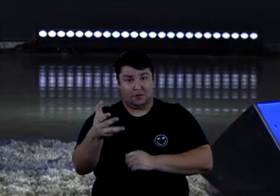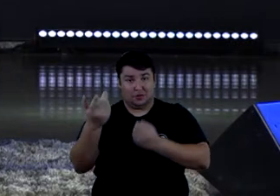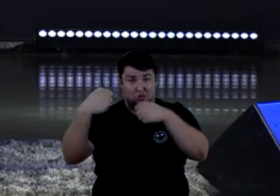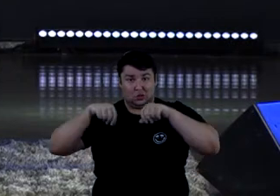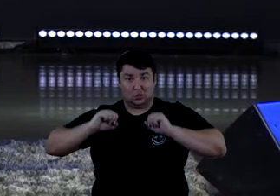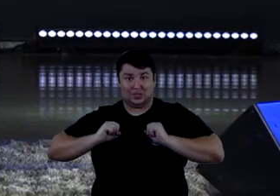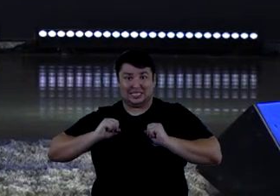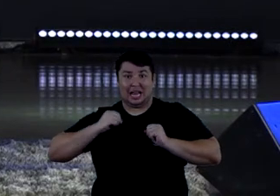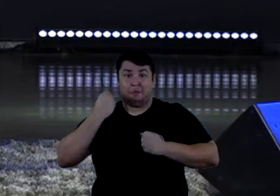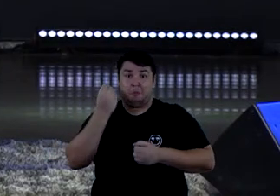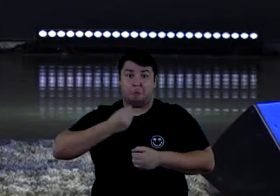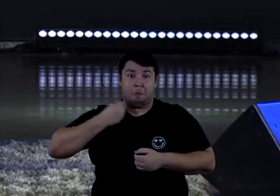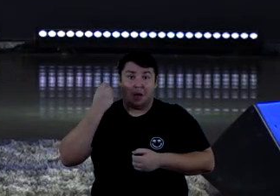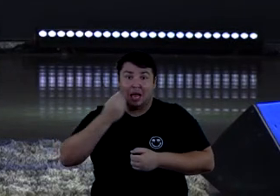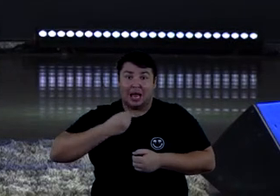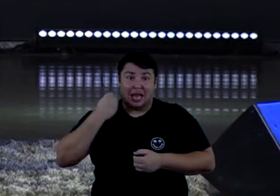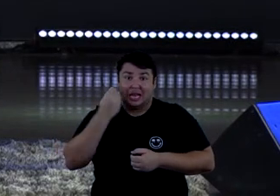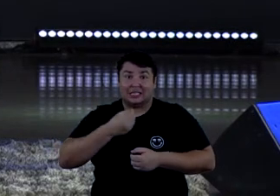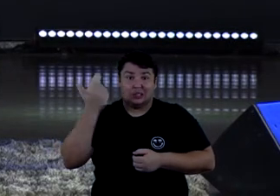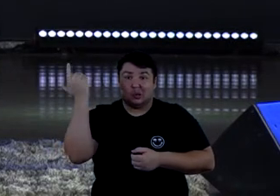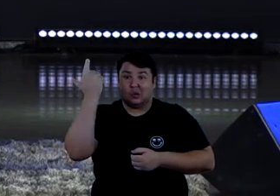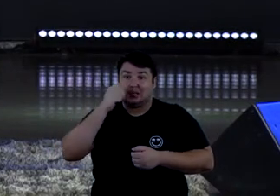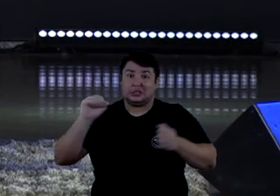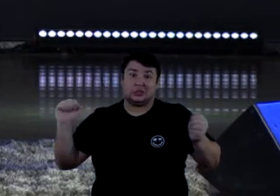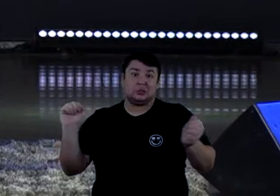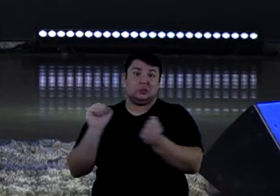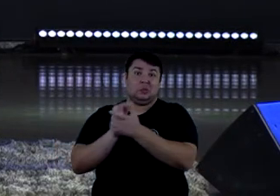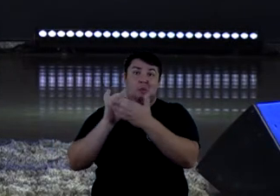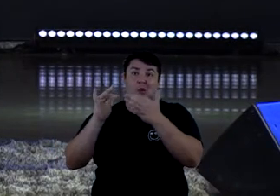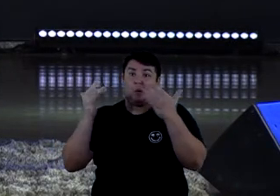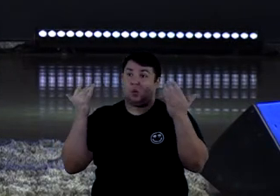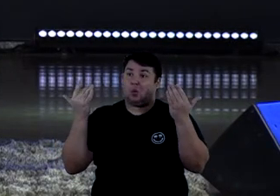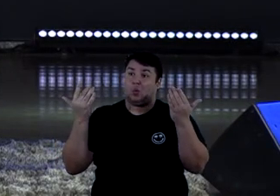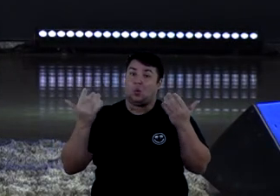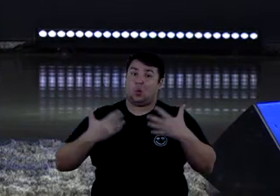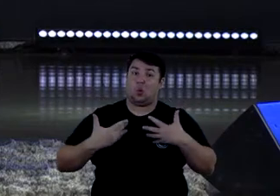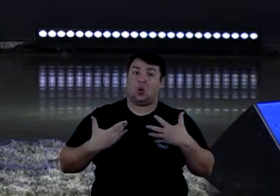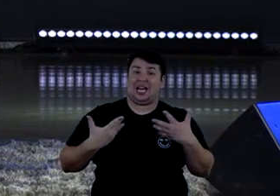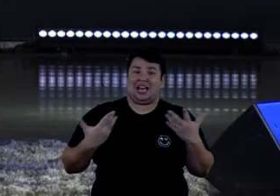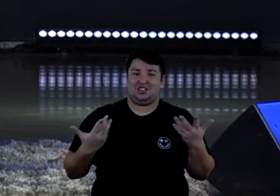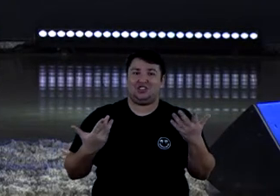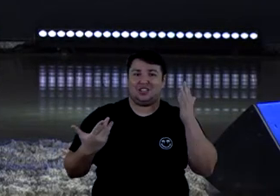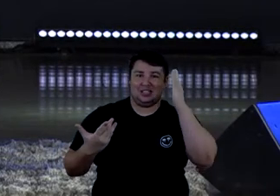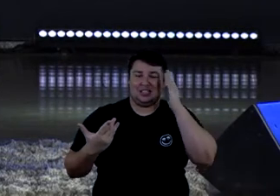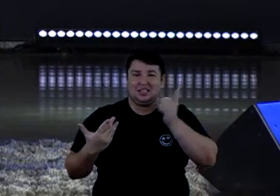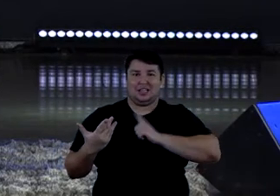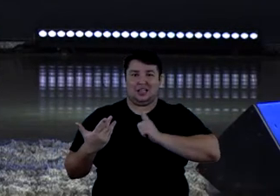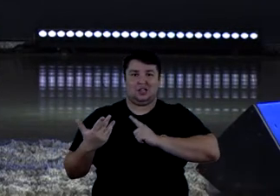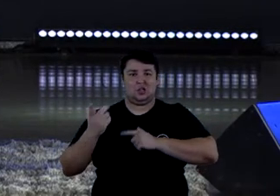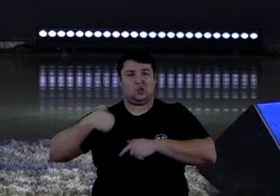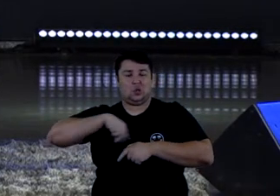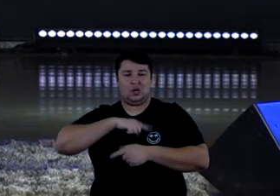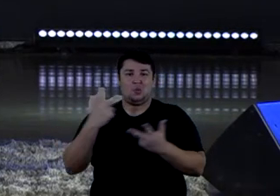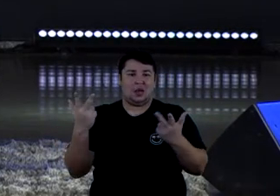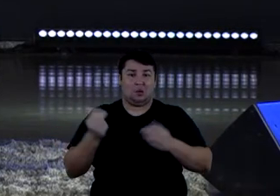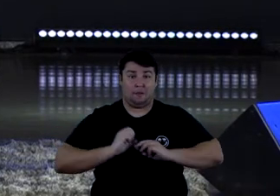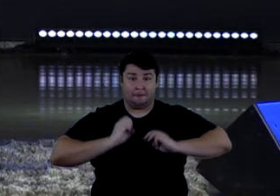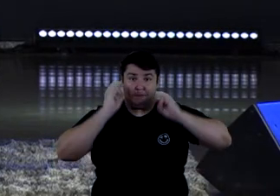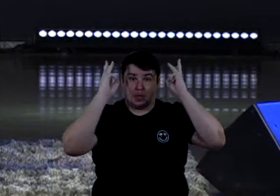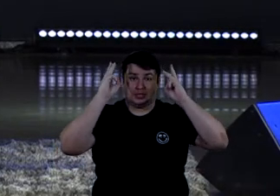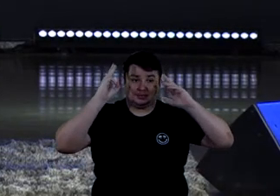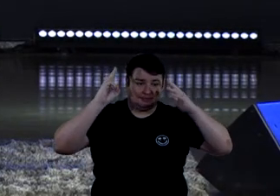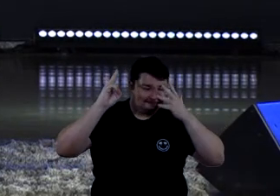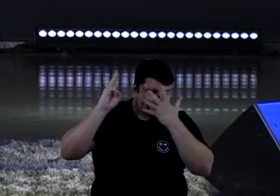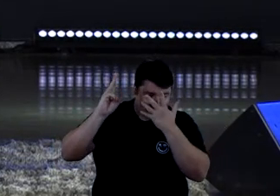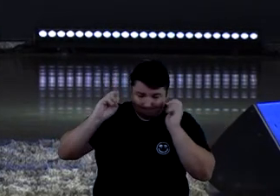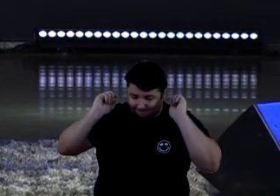tal esperança, podemos falar com grande coragem. Não somos como Moisés, que cobria o seu rosto com